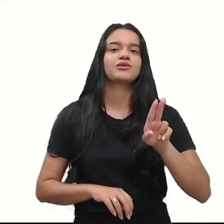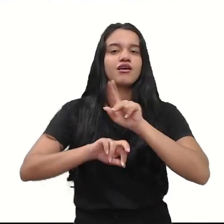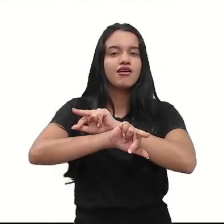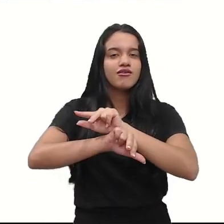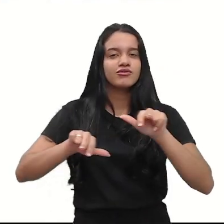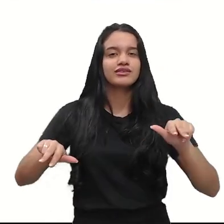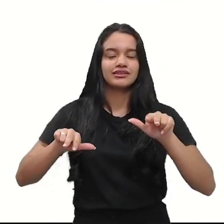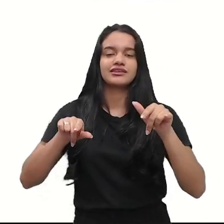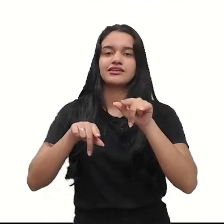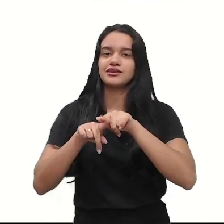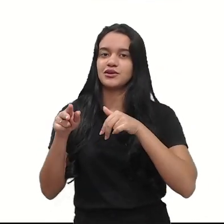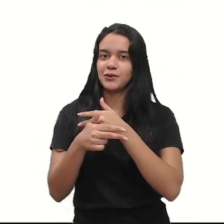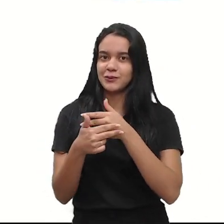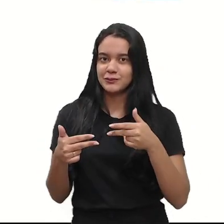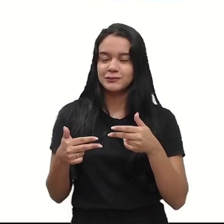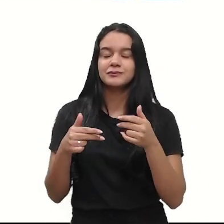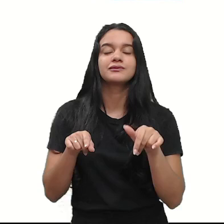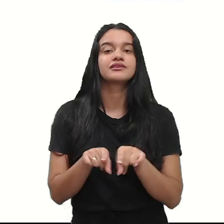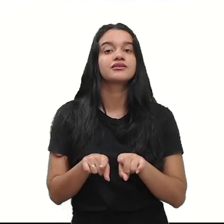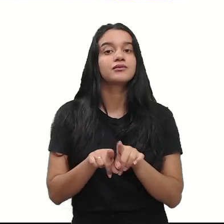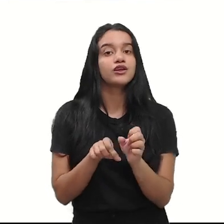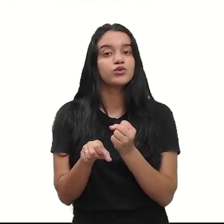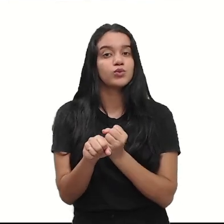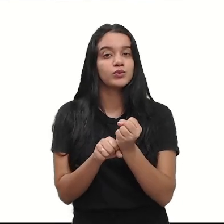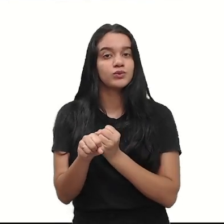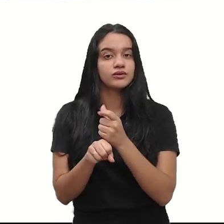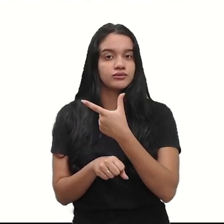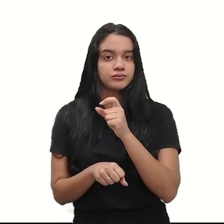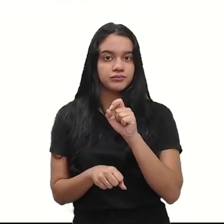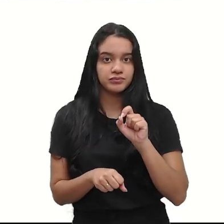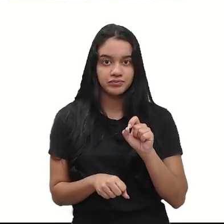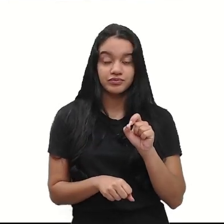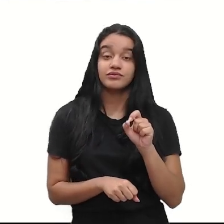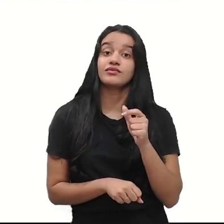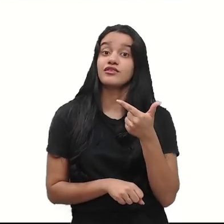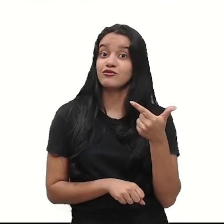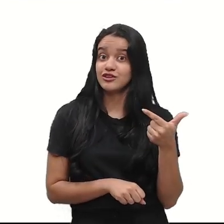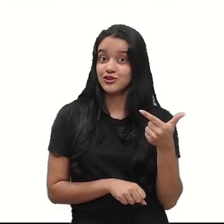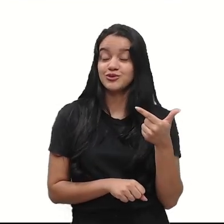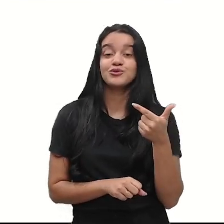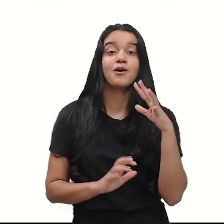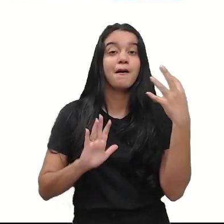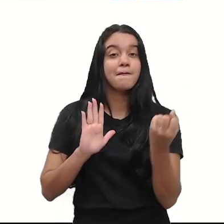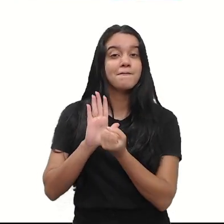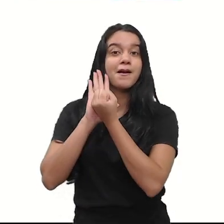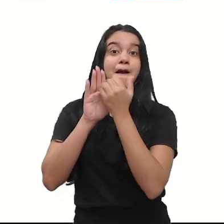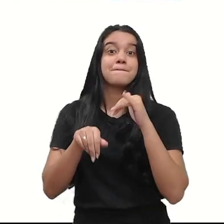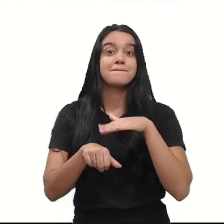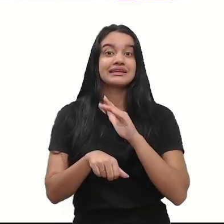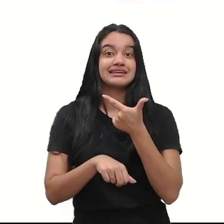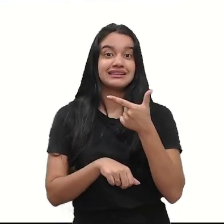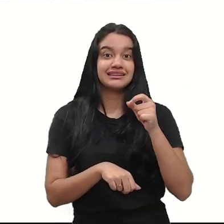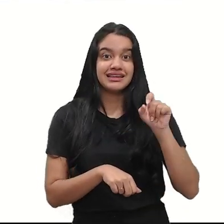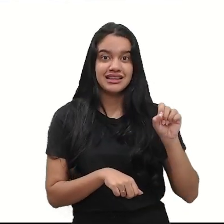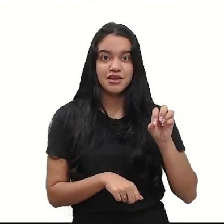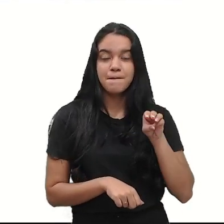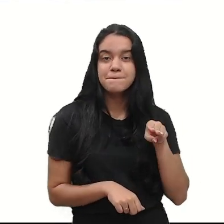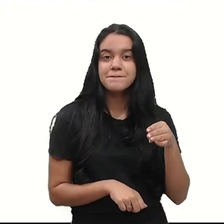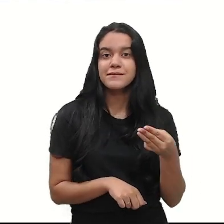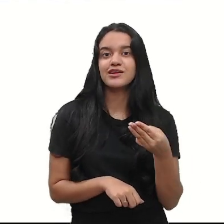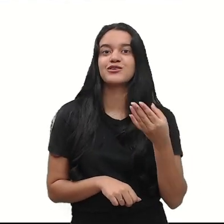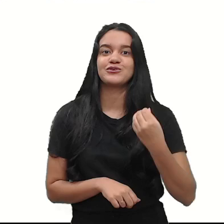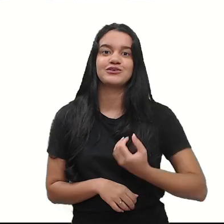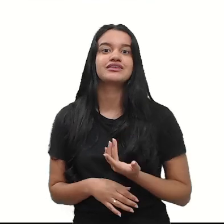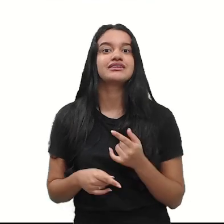variedade de recursos. Em 2022, o site ultrapassou a marca de 100 milhões de usuários mensais cadastrados e